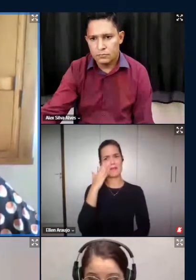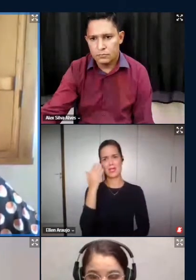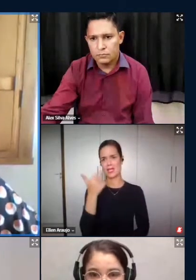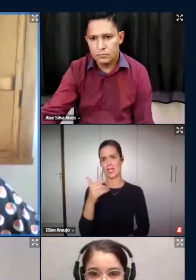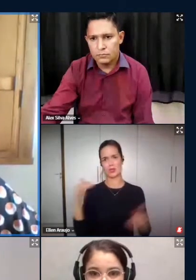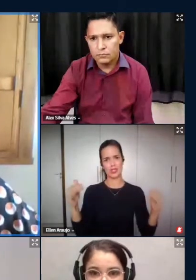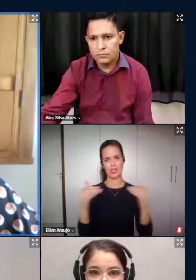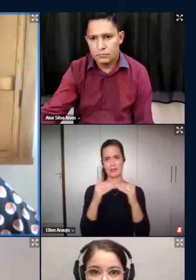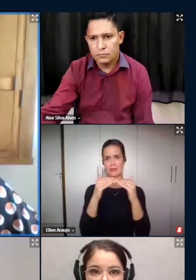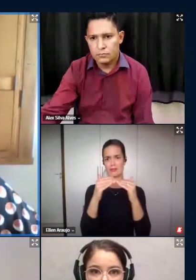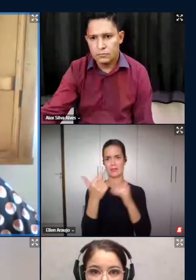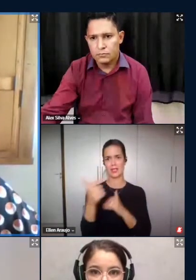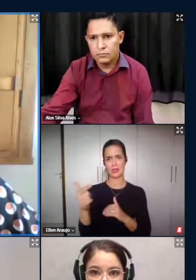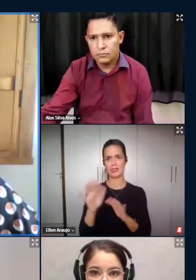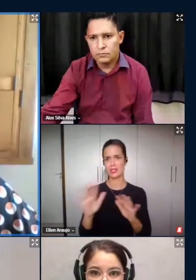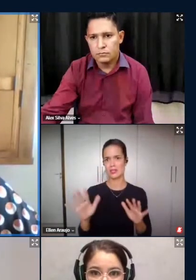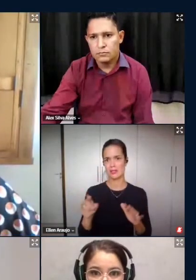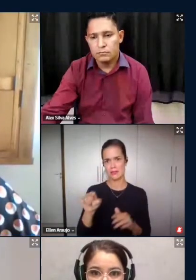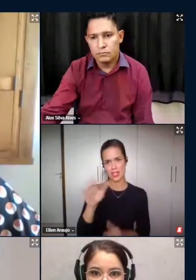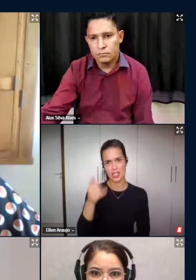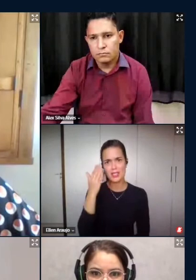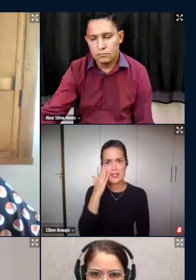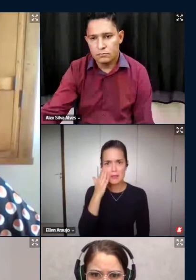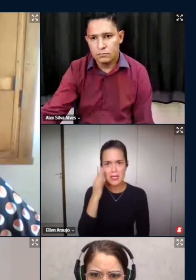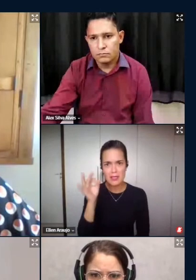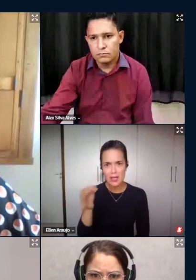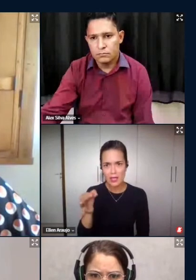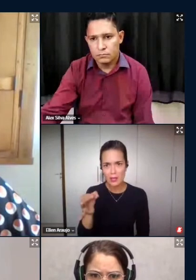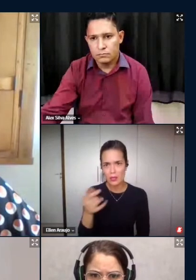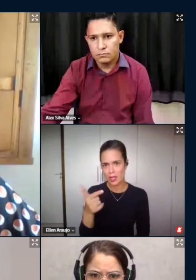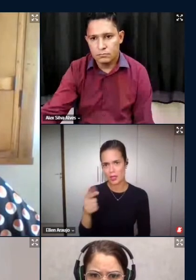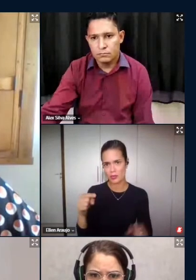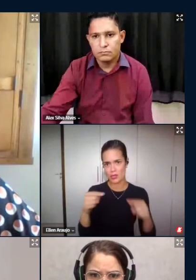uma verificação, certo?